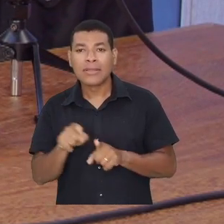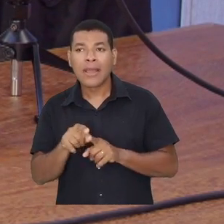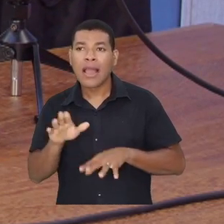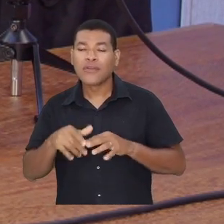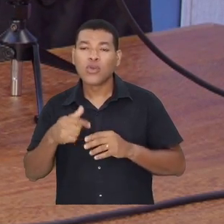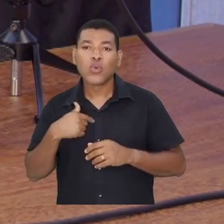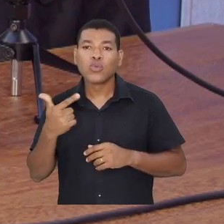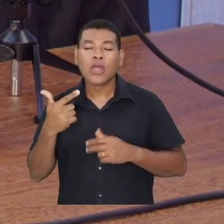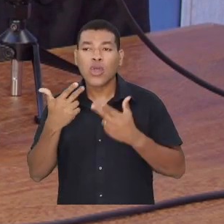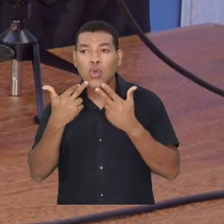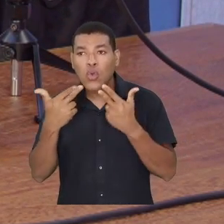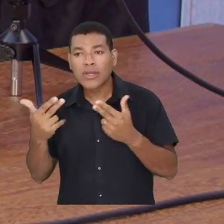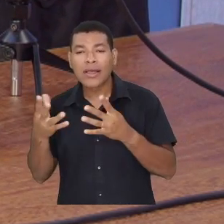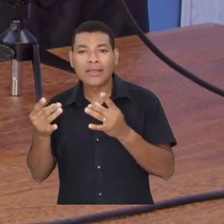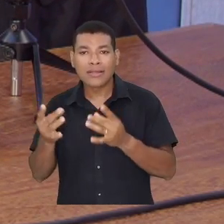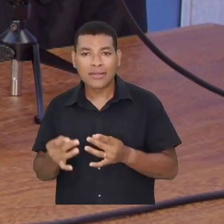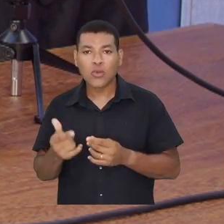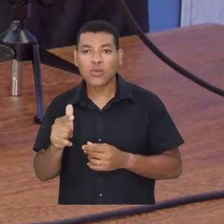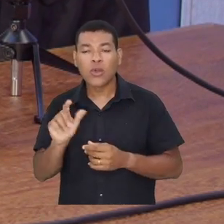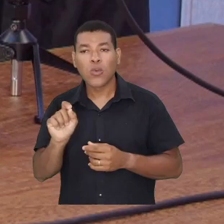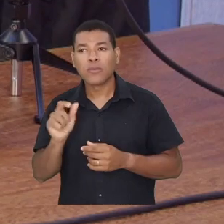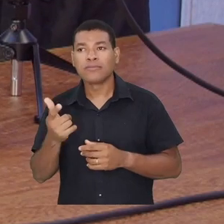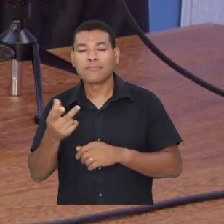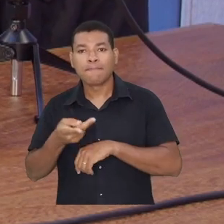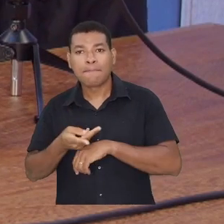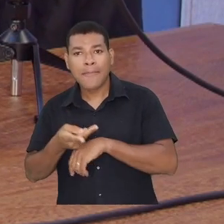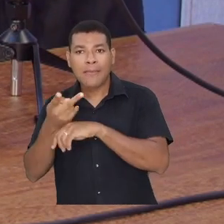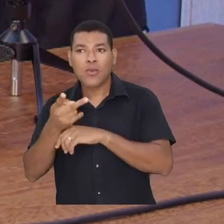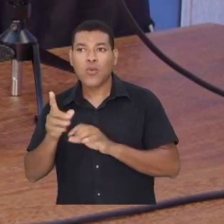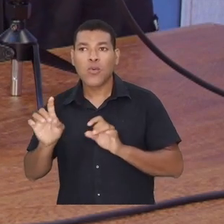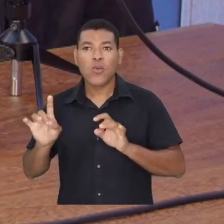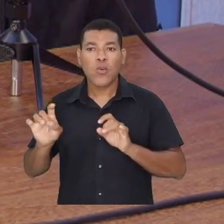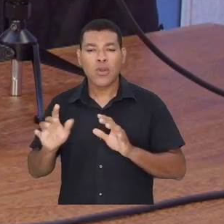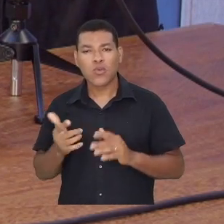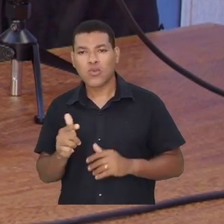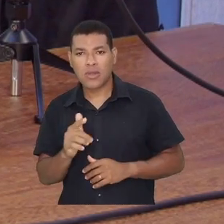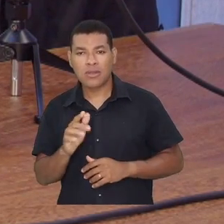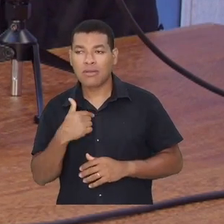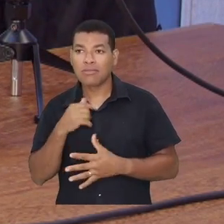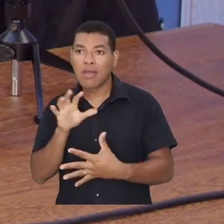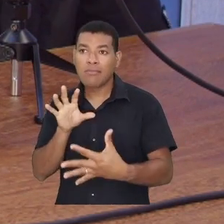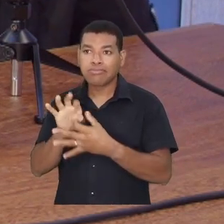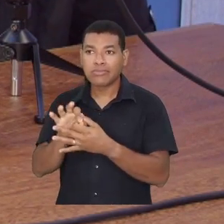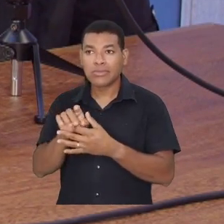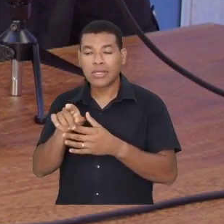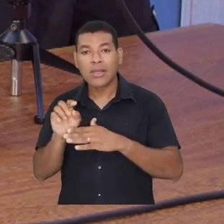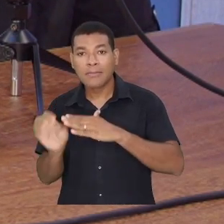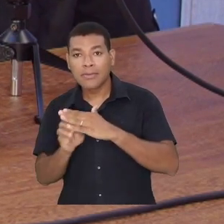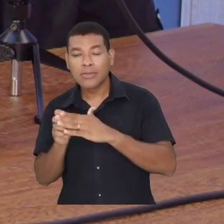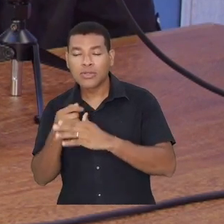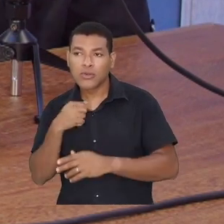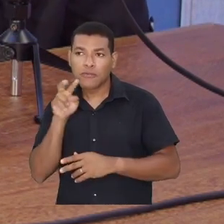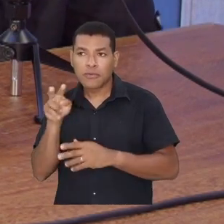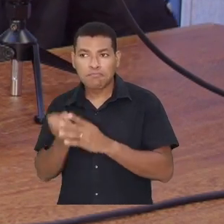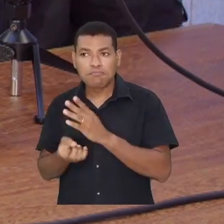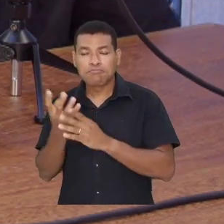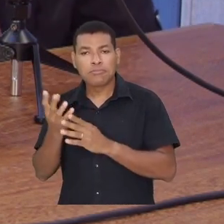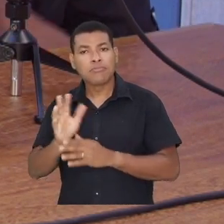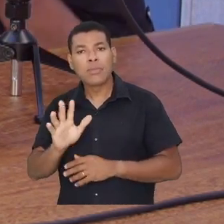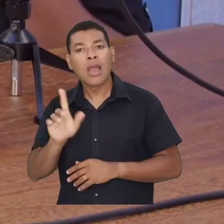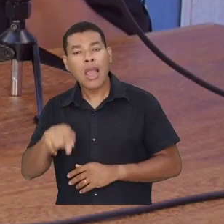uma notícia específica, um prêmio específico que você viu, associou automaticamente àquela empresa e criou aquela visão. Não,